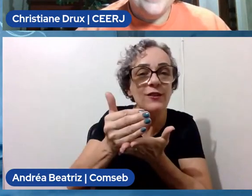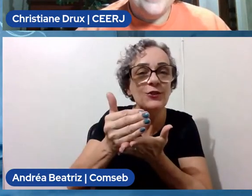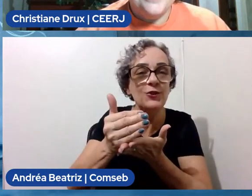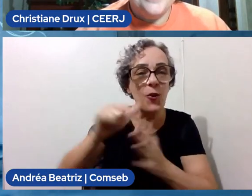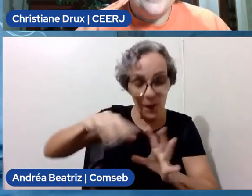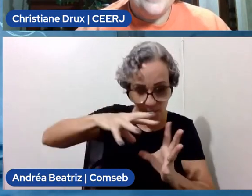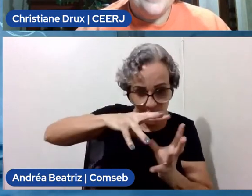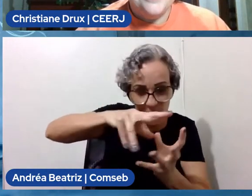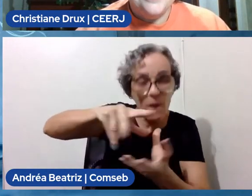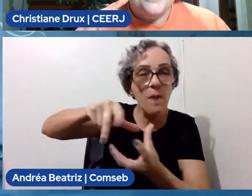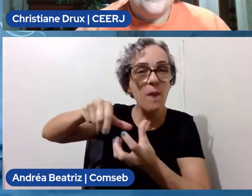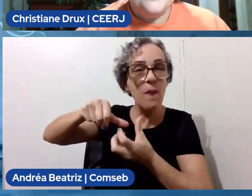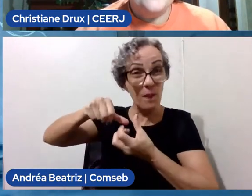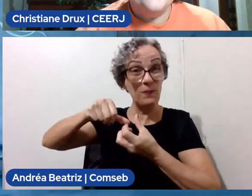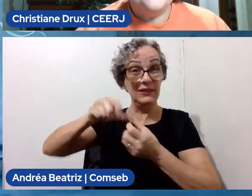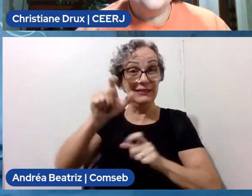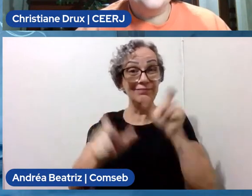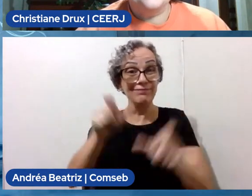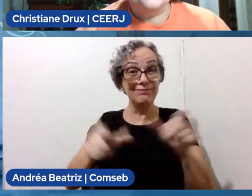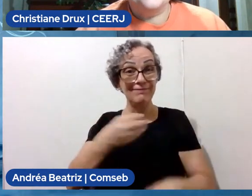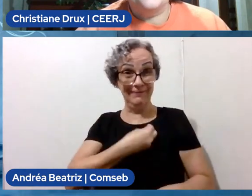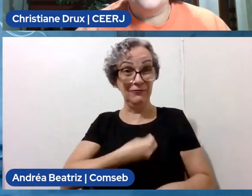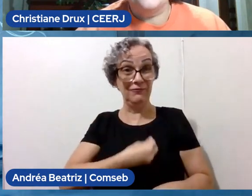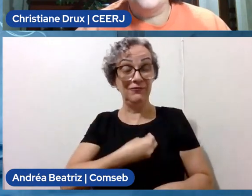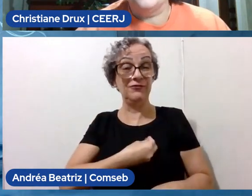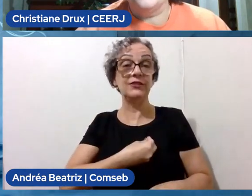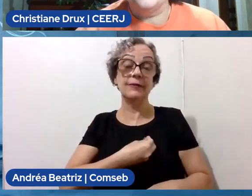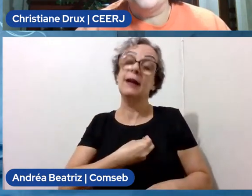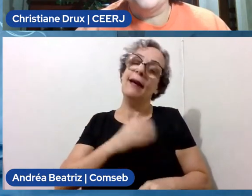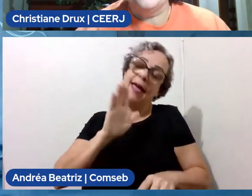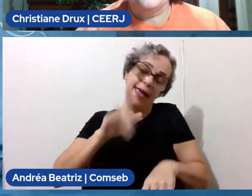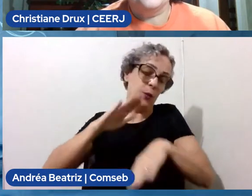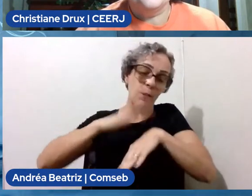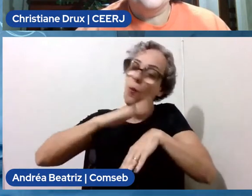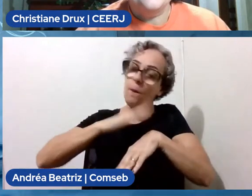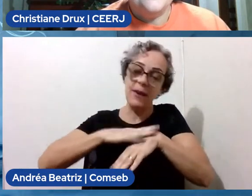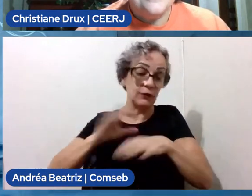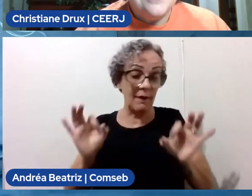quê? Quando a Terra estava pronta para os seres vivos.